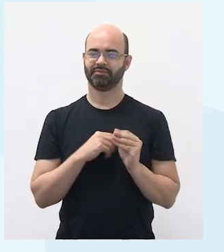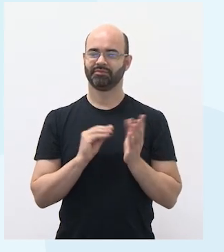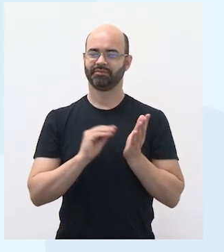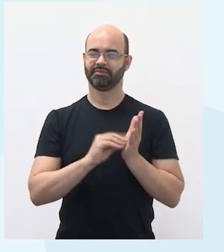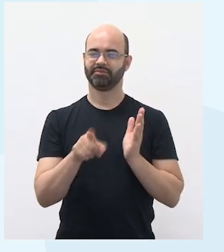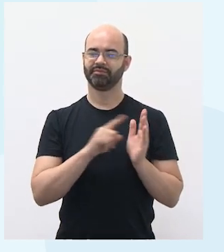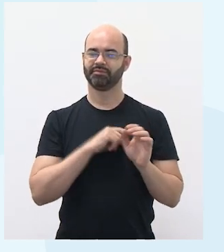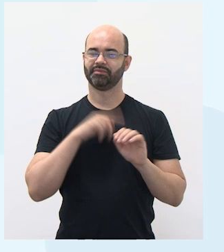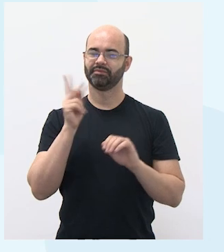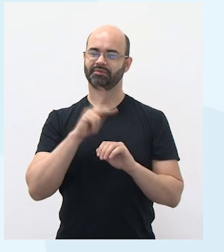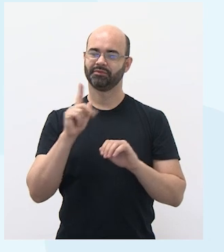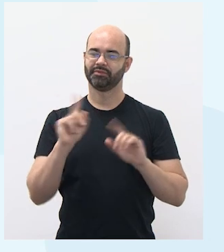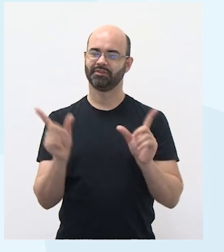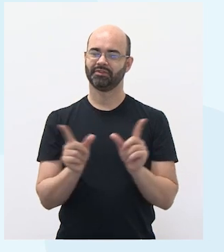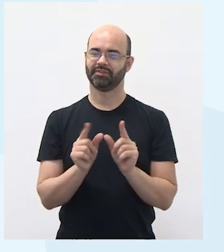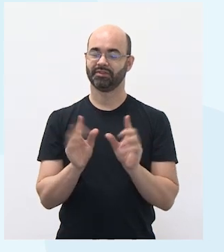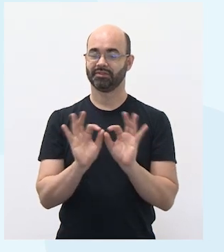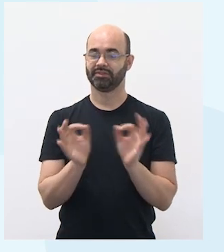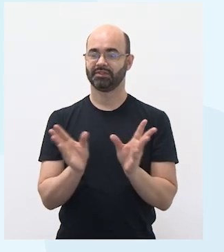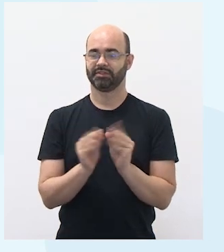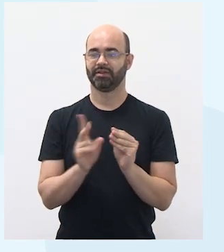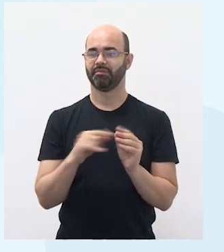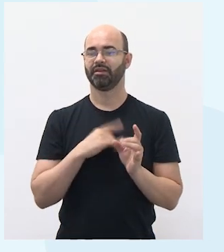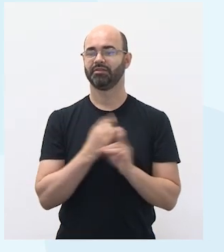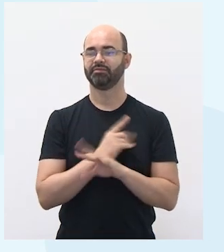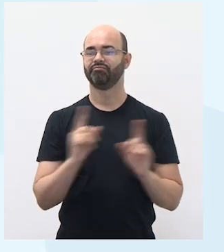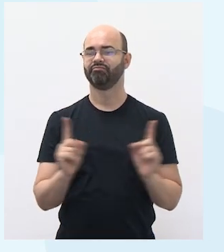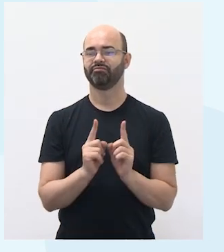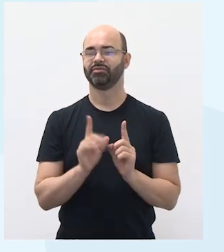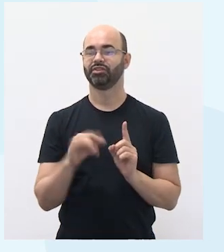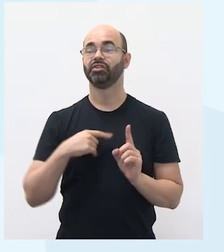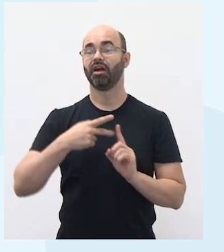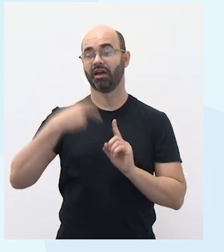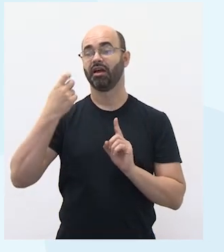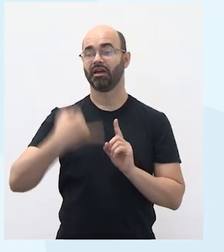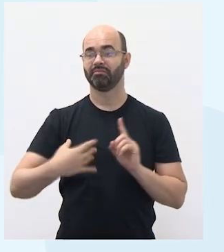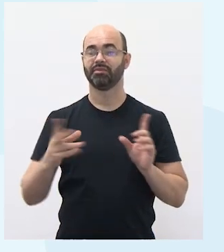professor Savoia, mas que não se esgota, né? Não é o suficiente.